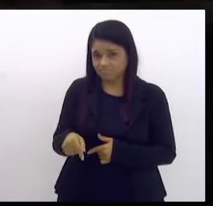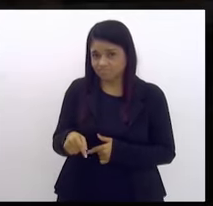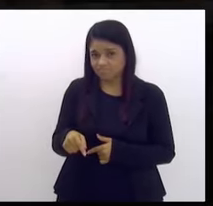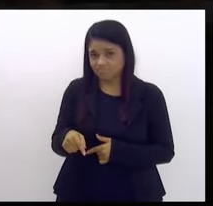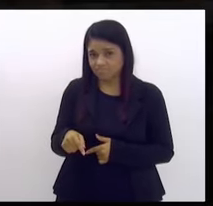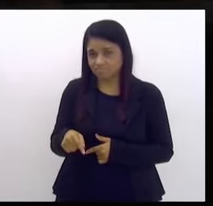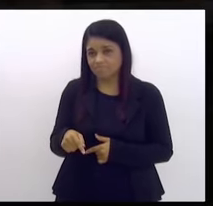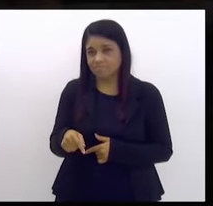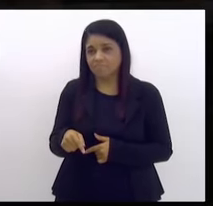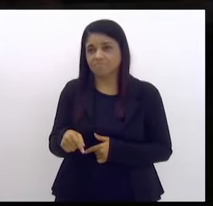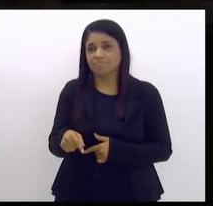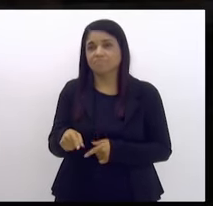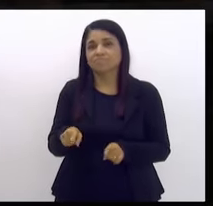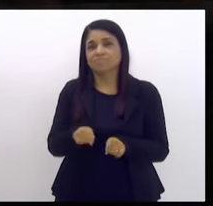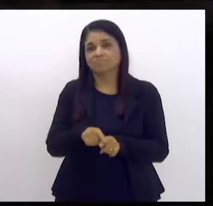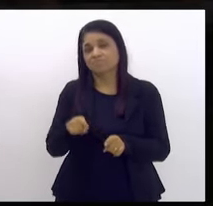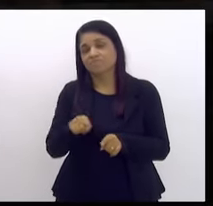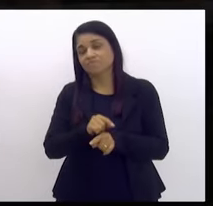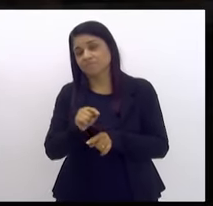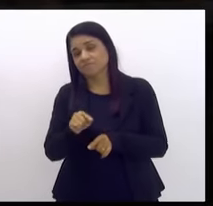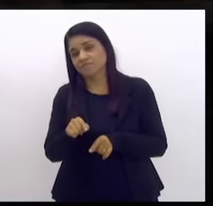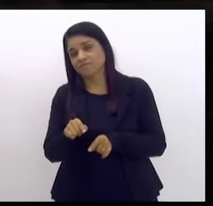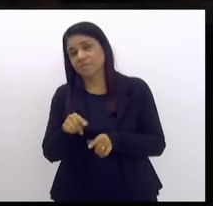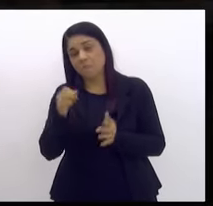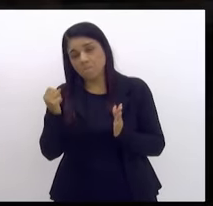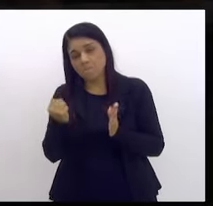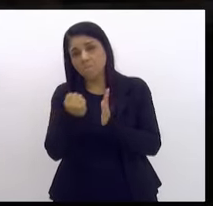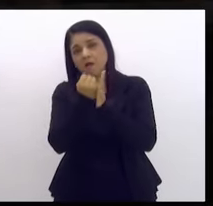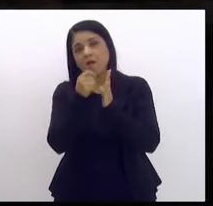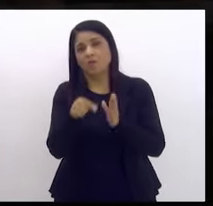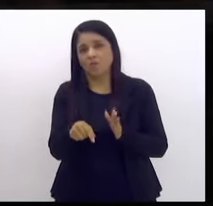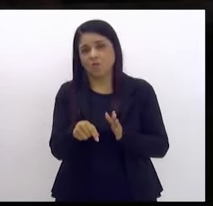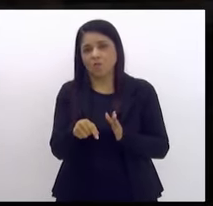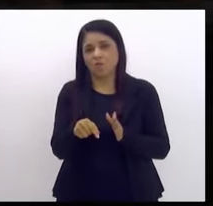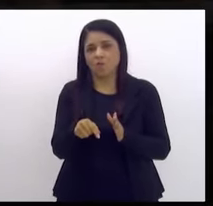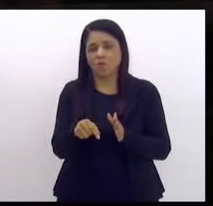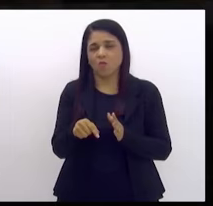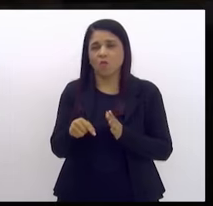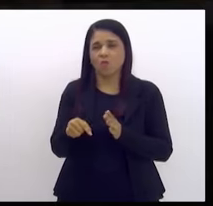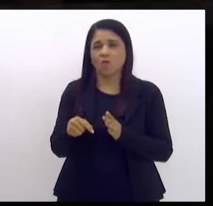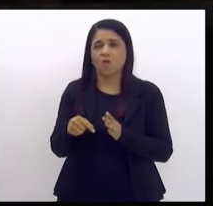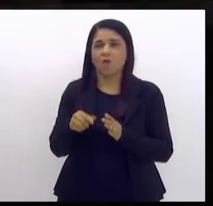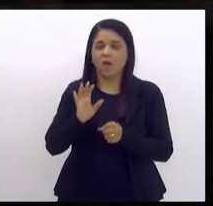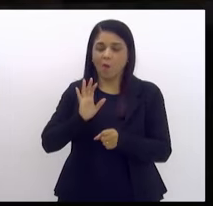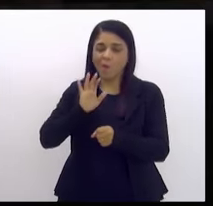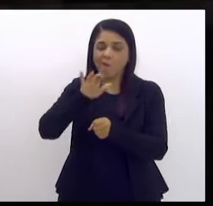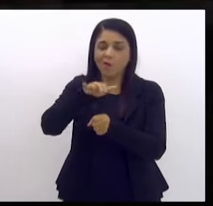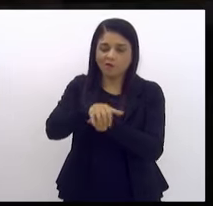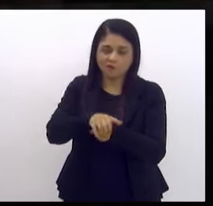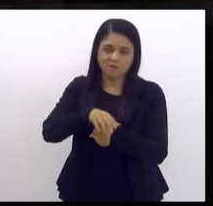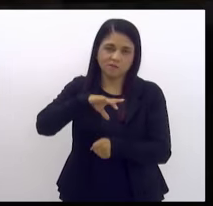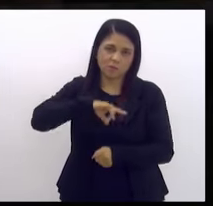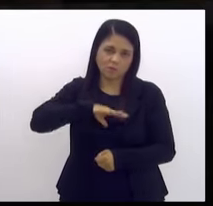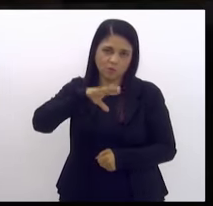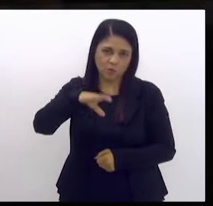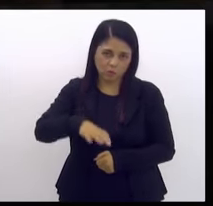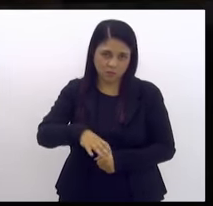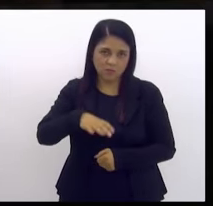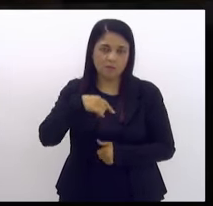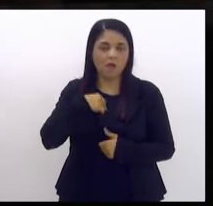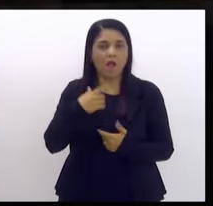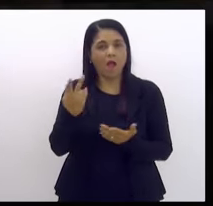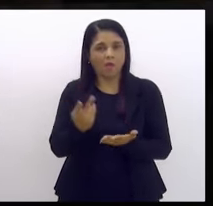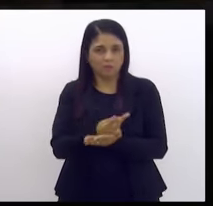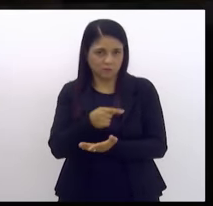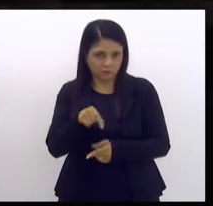um também dos mecanismos que marcou a forma detratória como a colonização portuguesa aconteceu. Isso